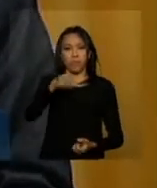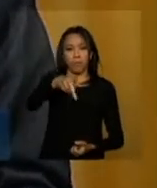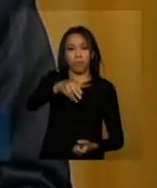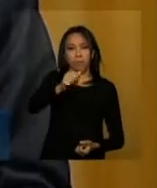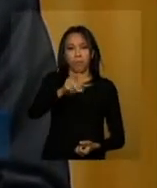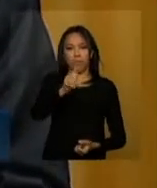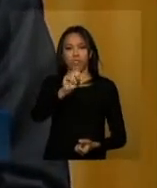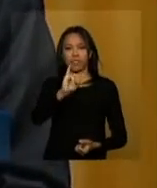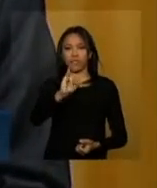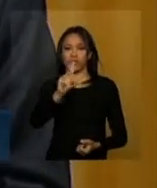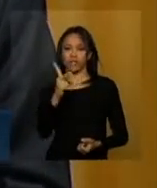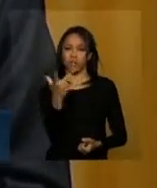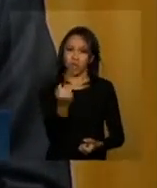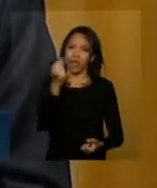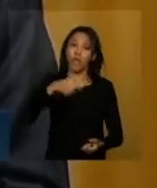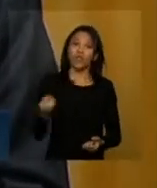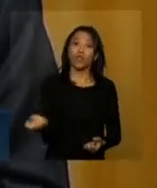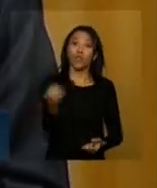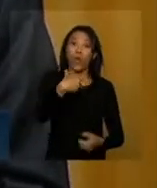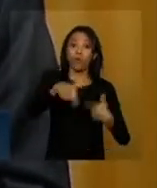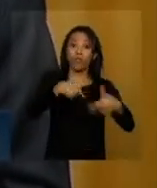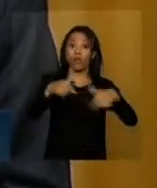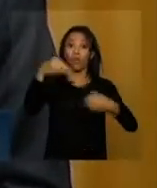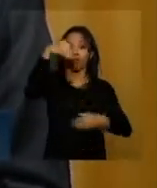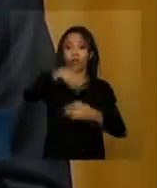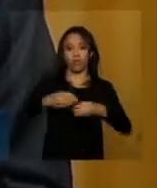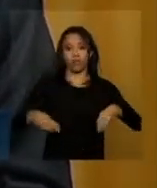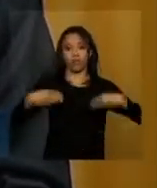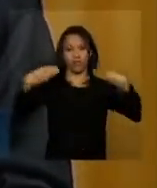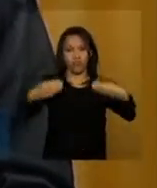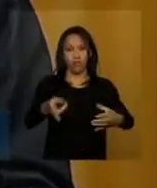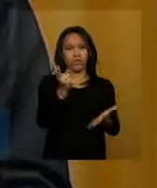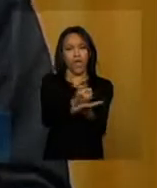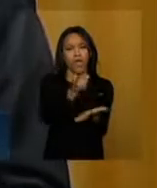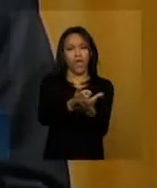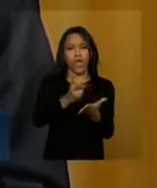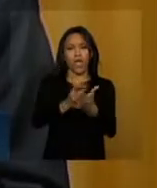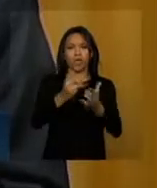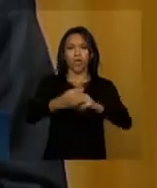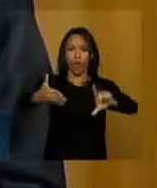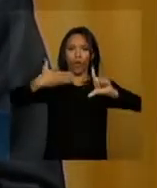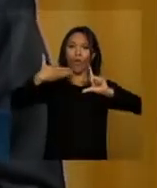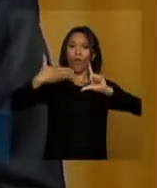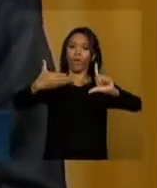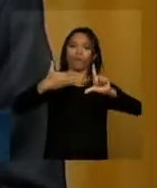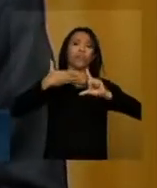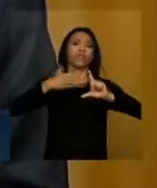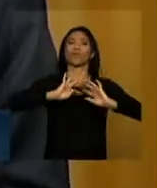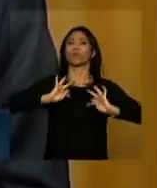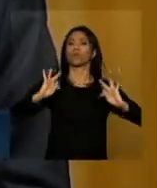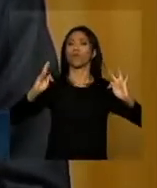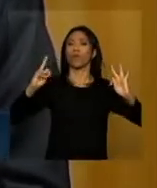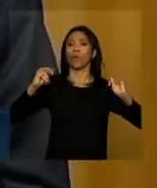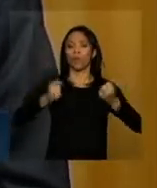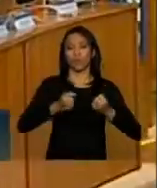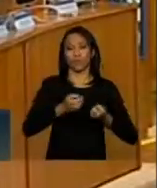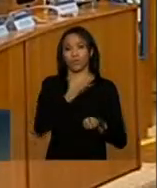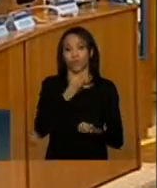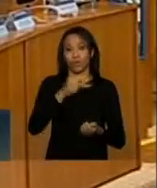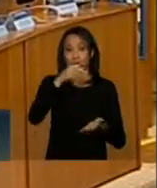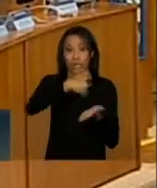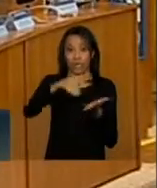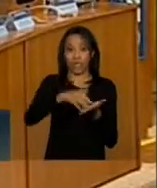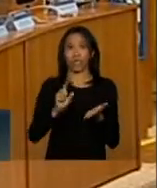é uma inovação na gestão do Ministério, que mensalmente nós fazemos videoconferências com todos os secretários de Estado, secretários das